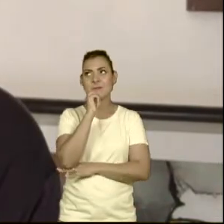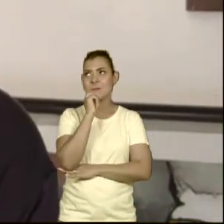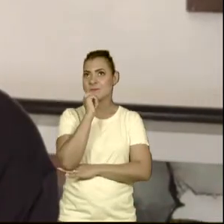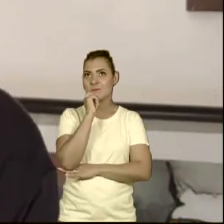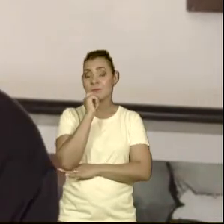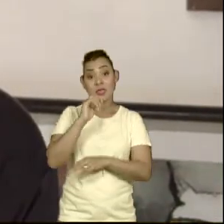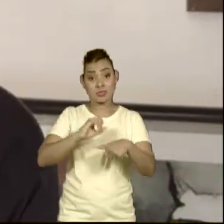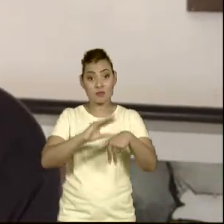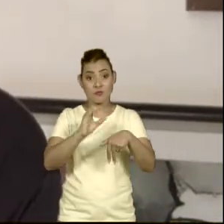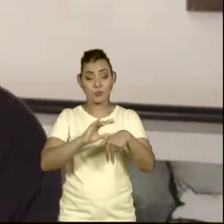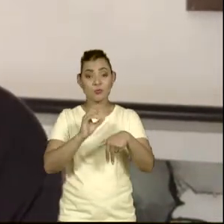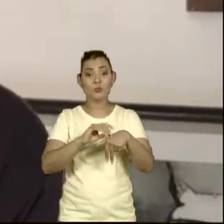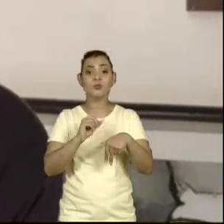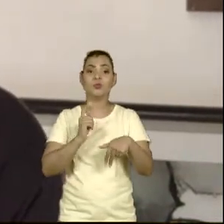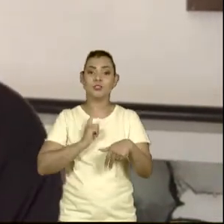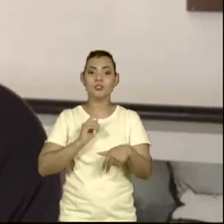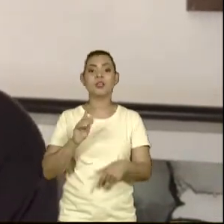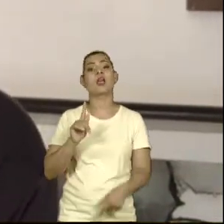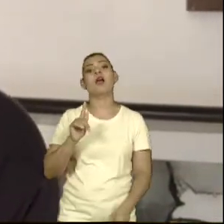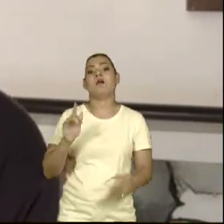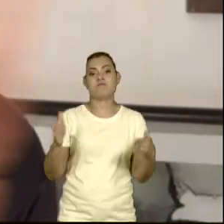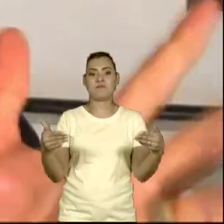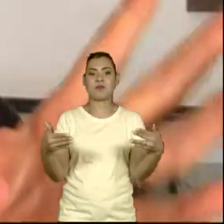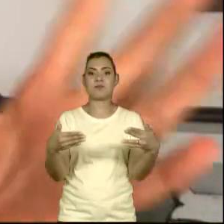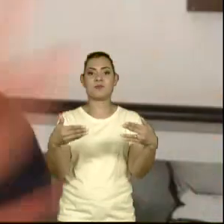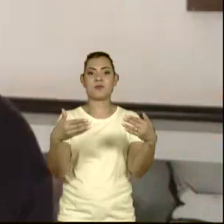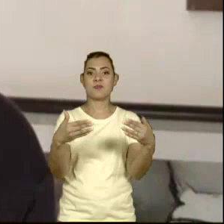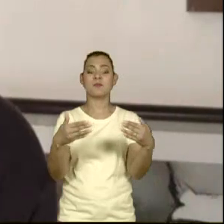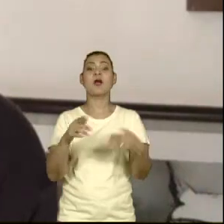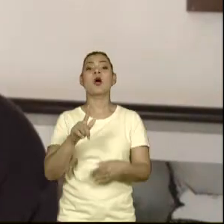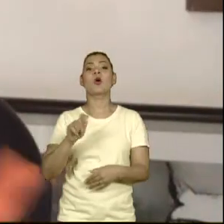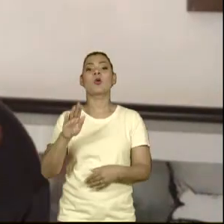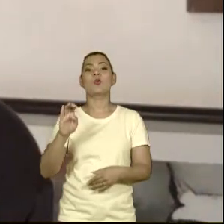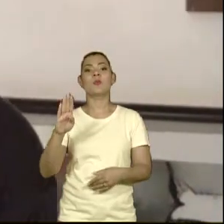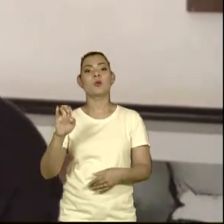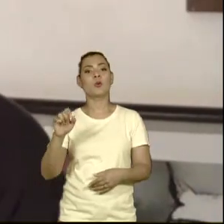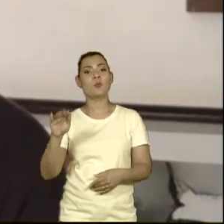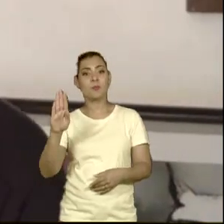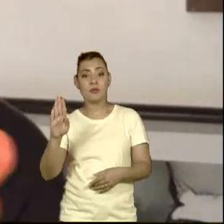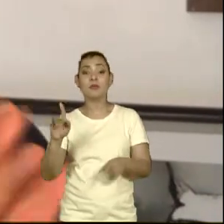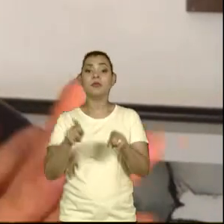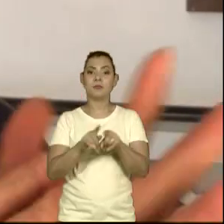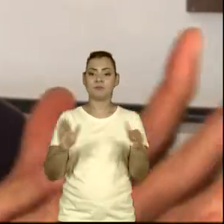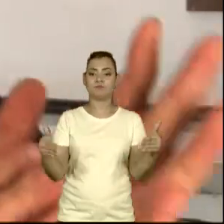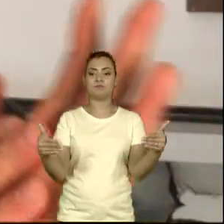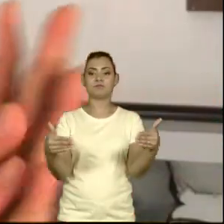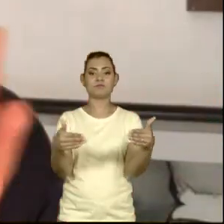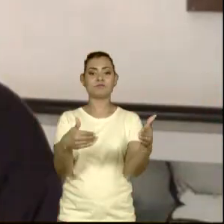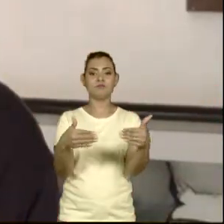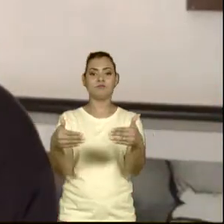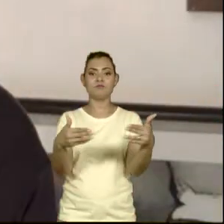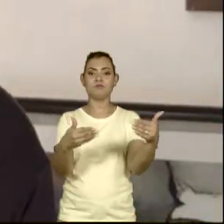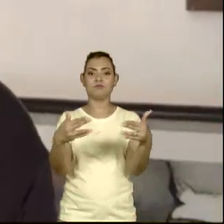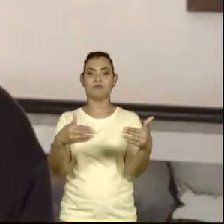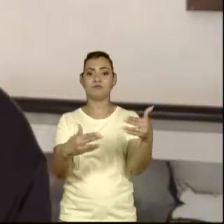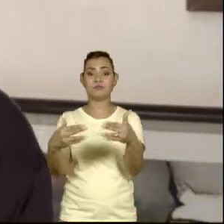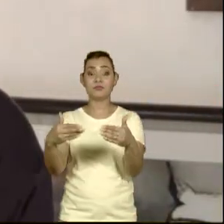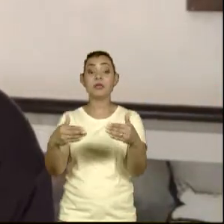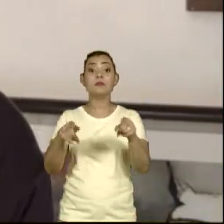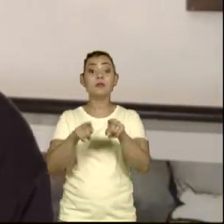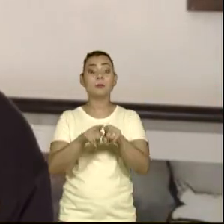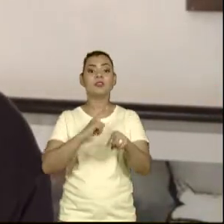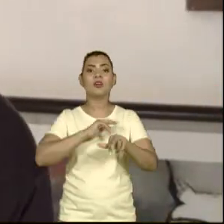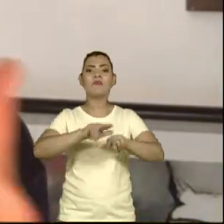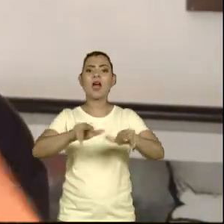A TV Cultura resolveu acabar com o Gloob Gloob, um programa que era tão legal, mas eles resolveram acabar para vir um programa novo. E, nos